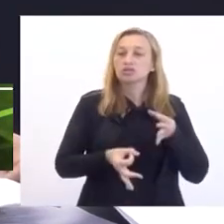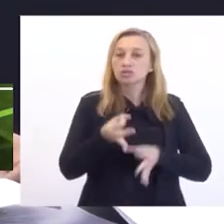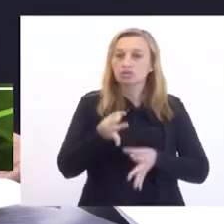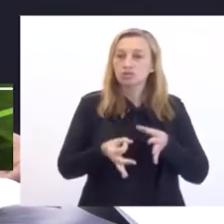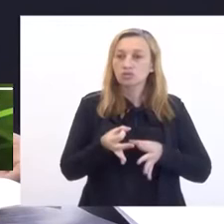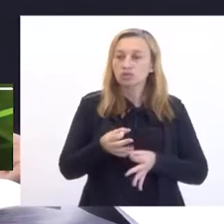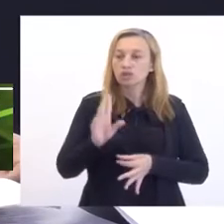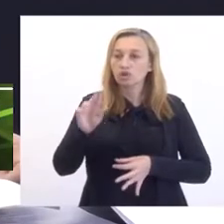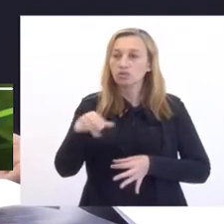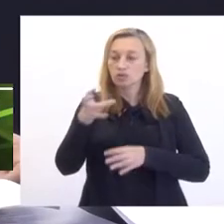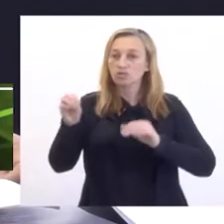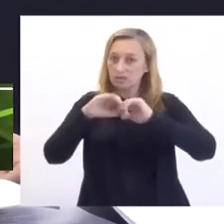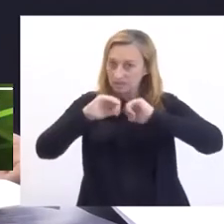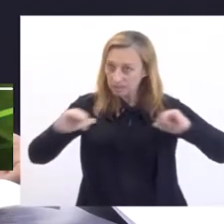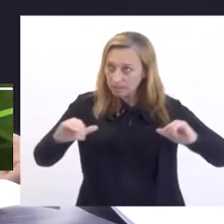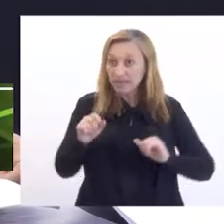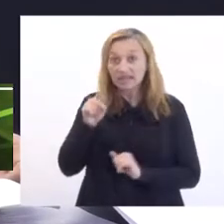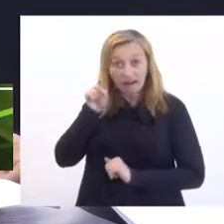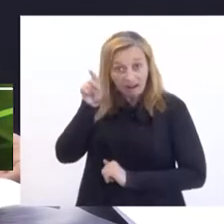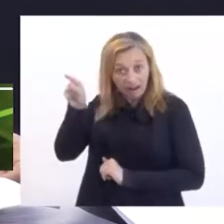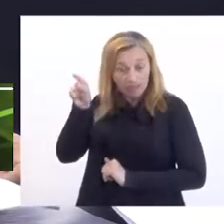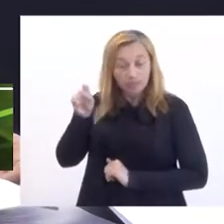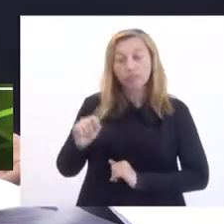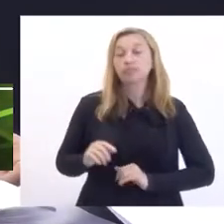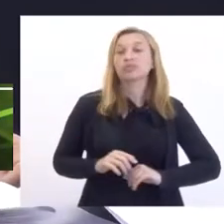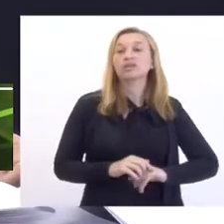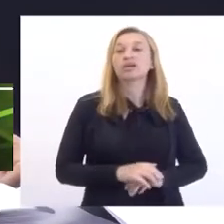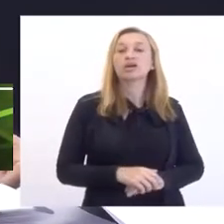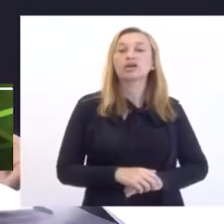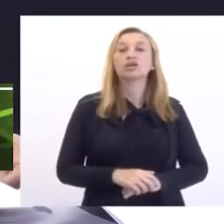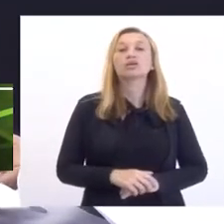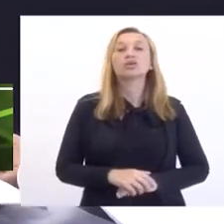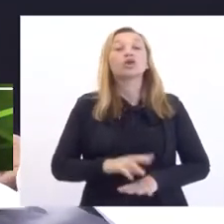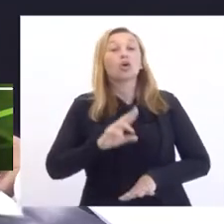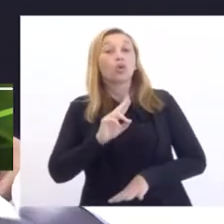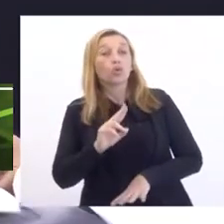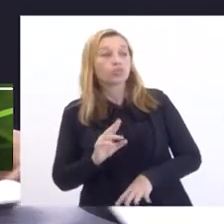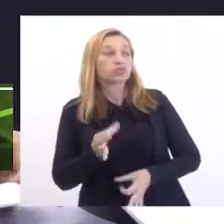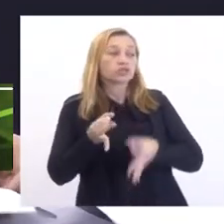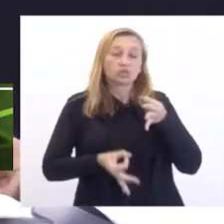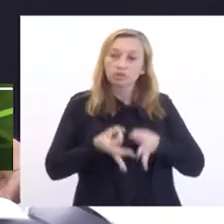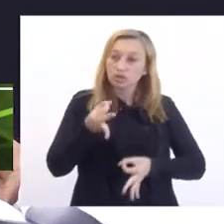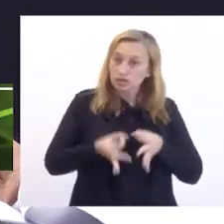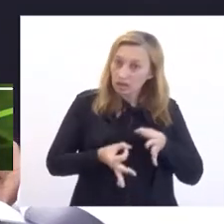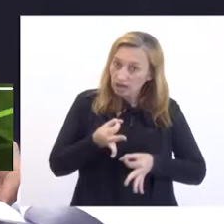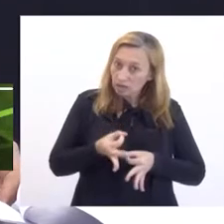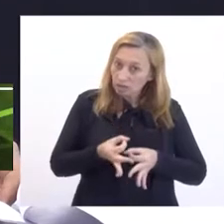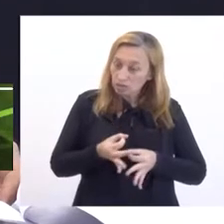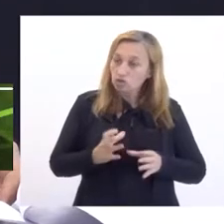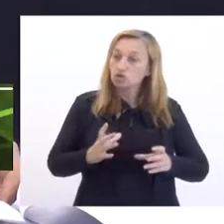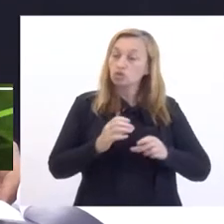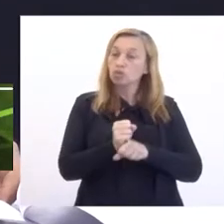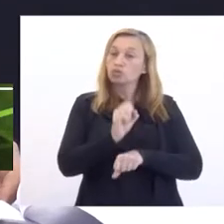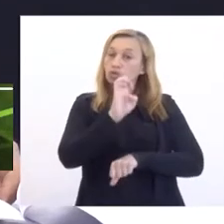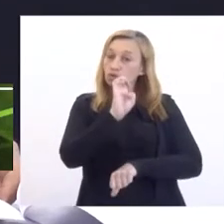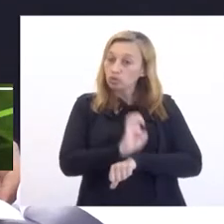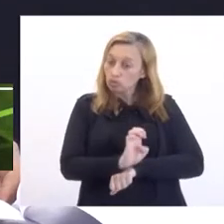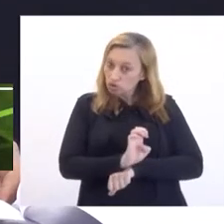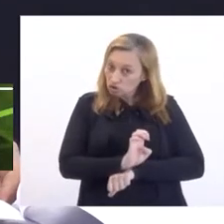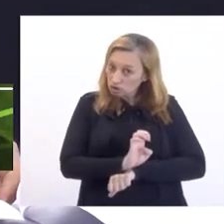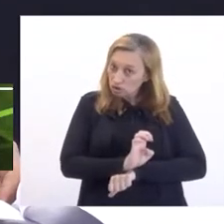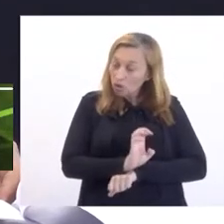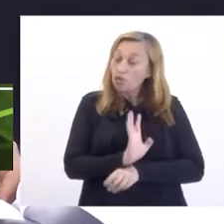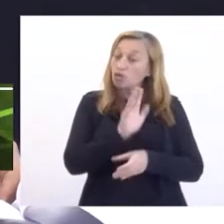foram separadas. O Tribunal de Contas do Estado